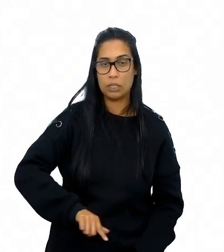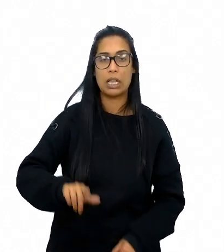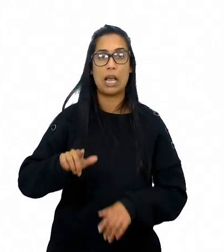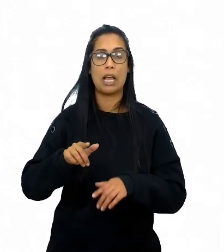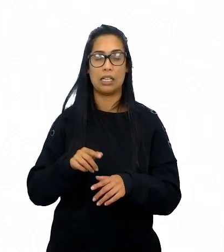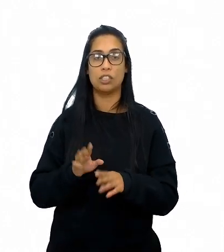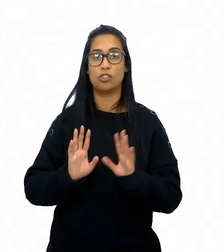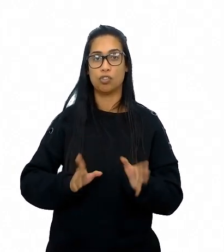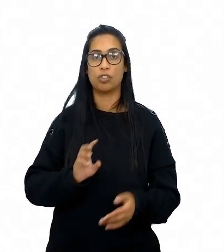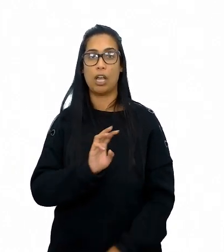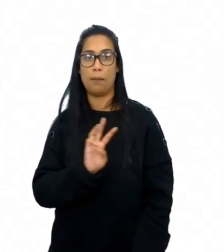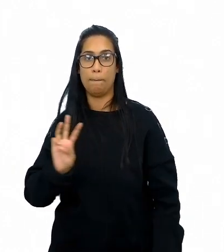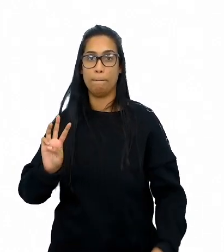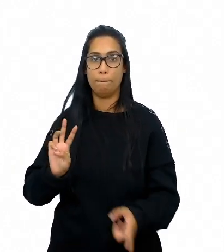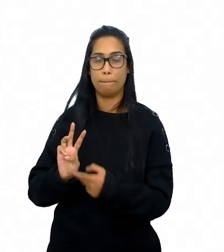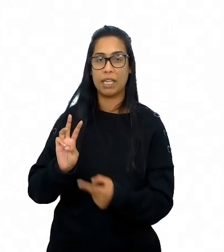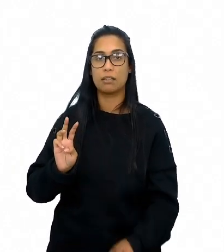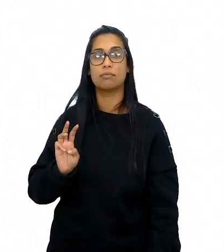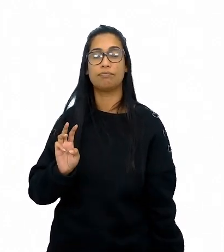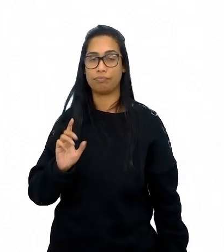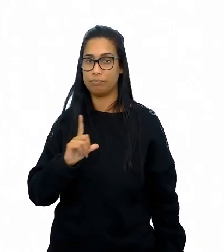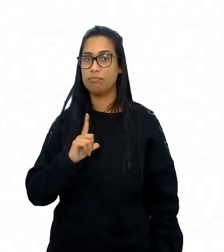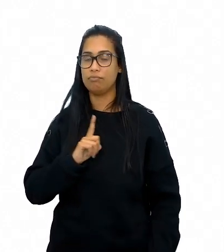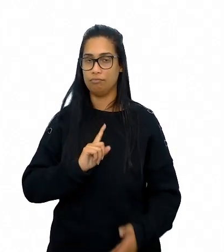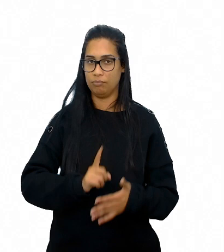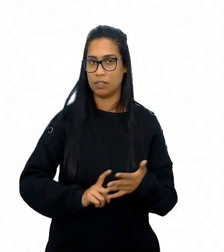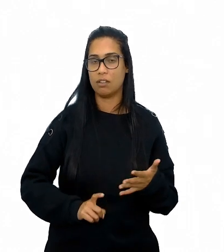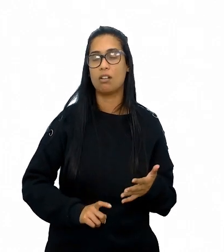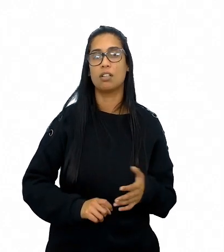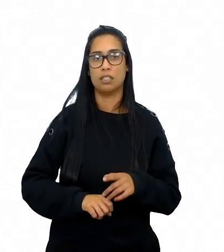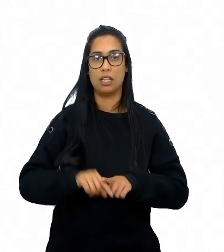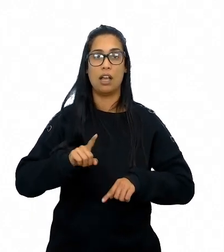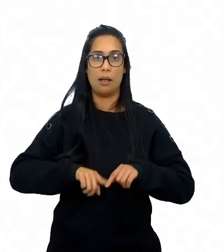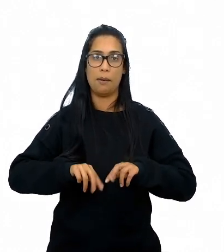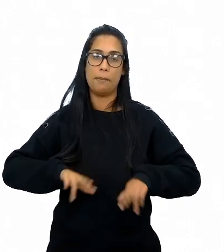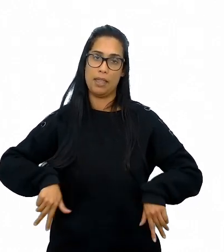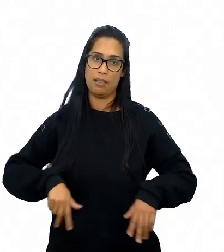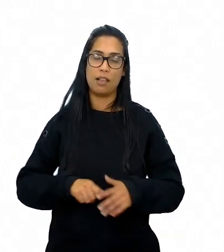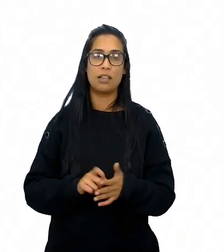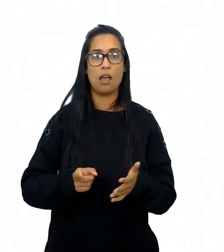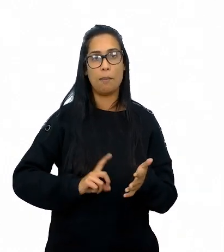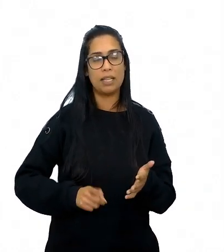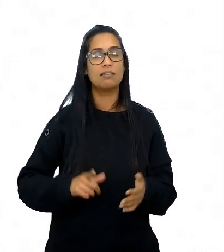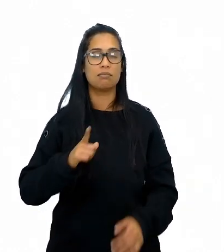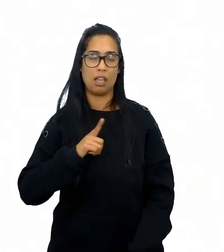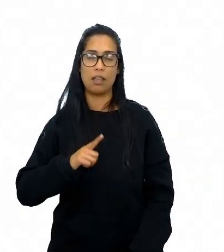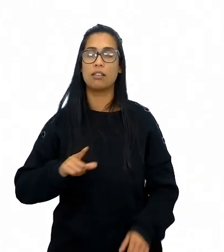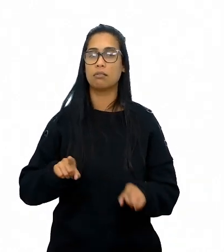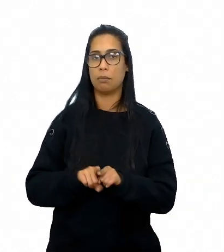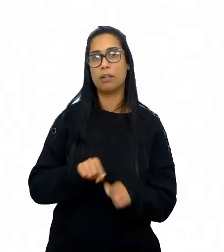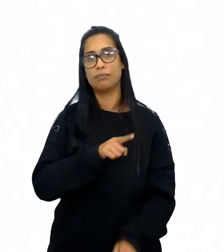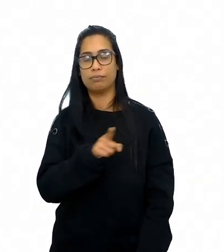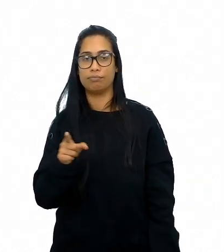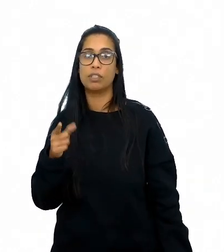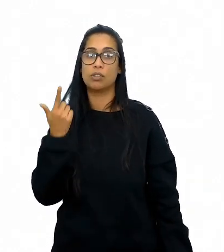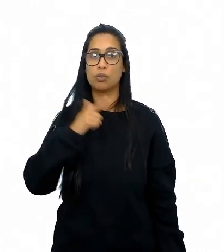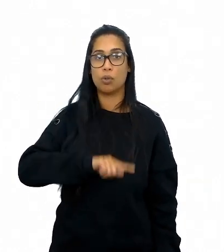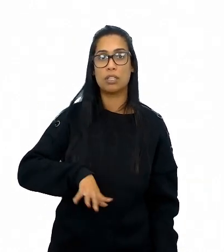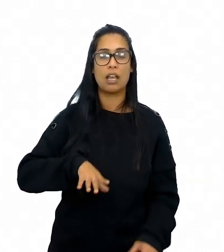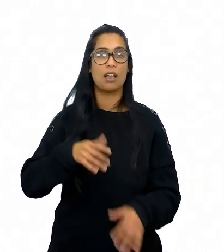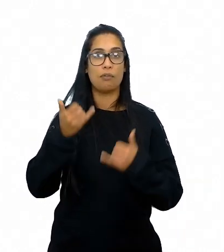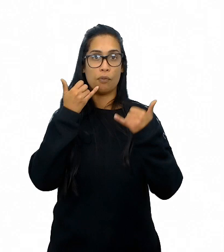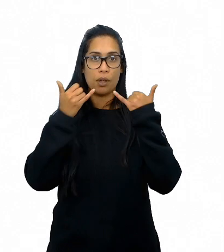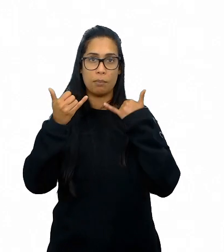deste material disponível lá no site, tá bem? Então, só para já dar esse adiantamento para vocês, a gente vai ter as